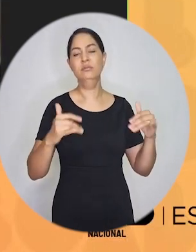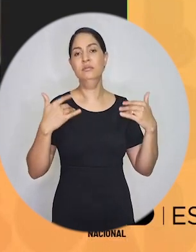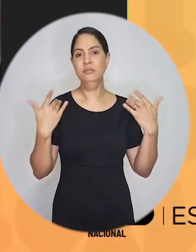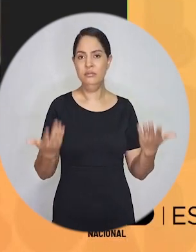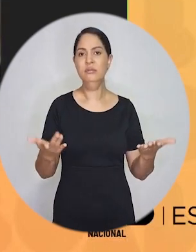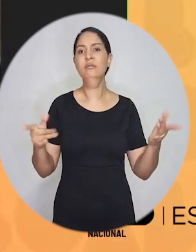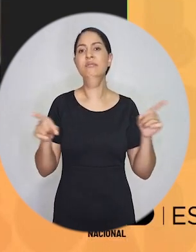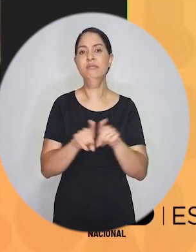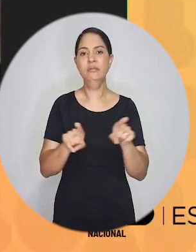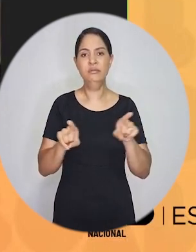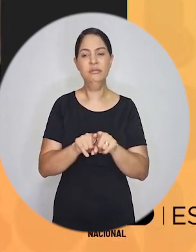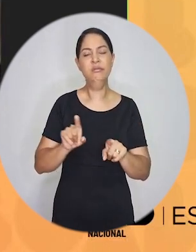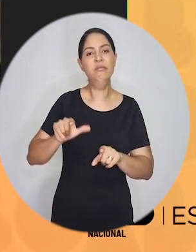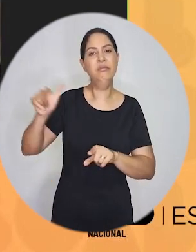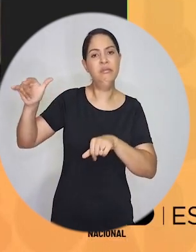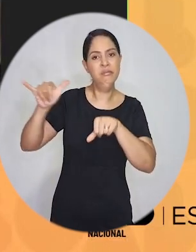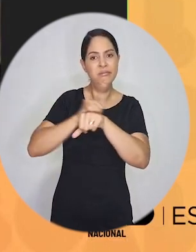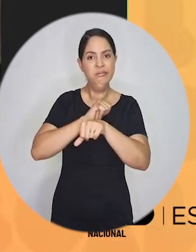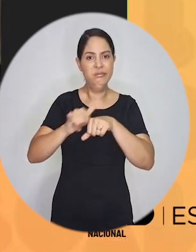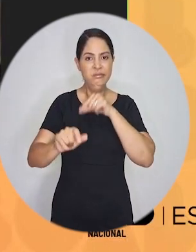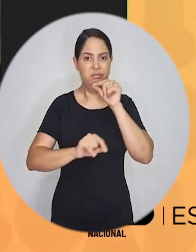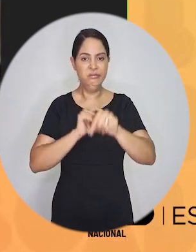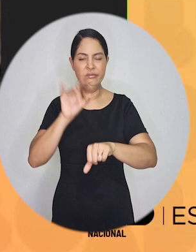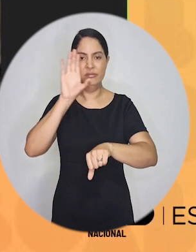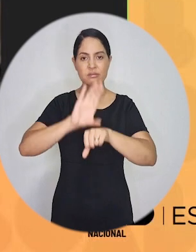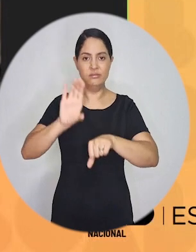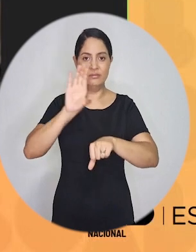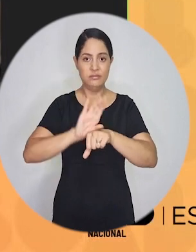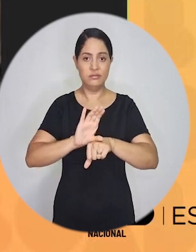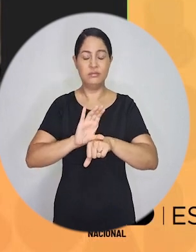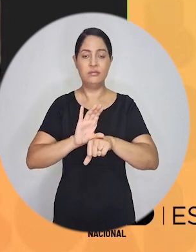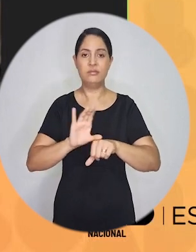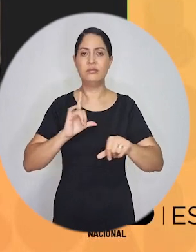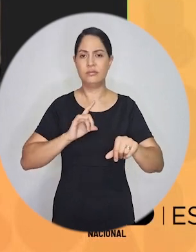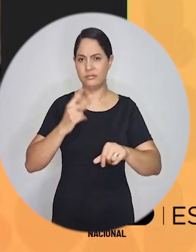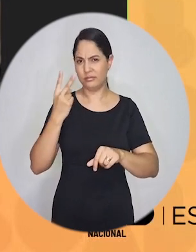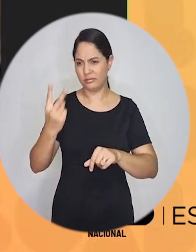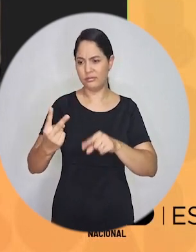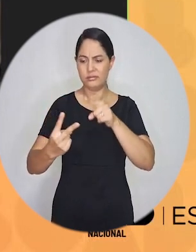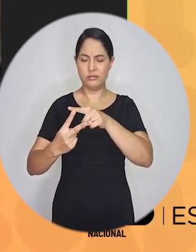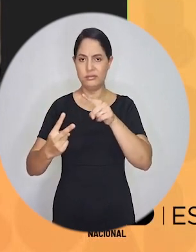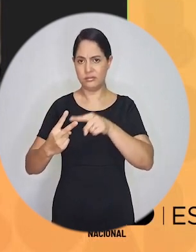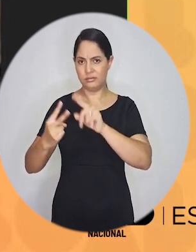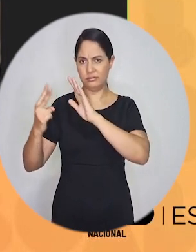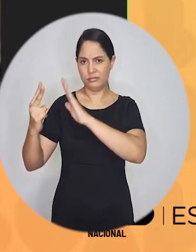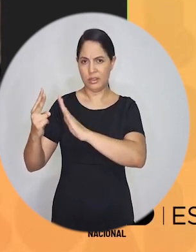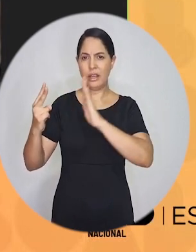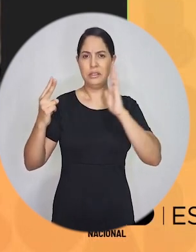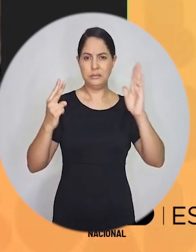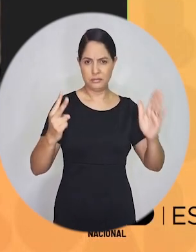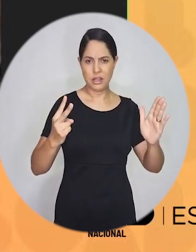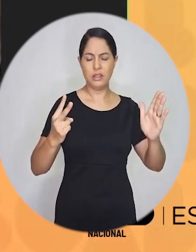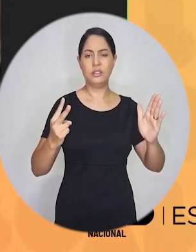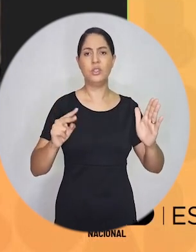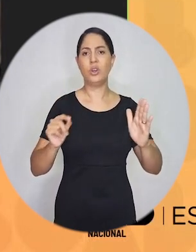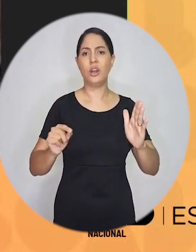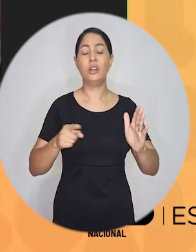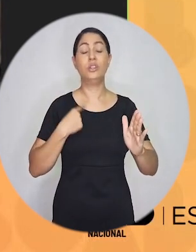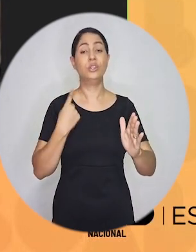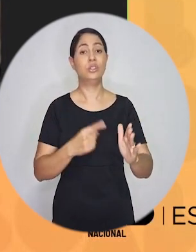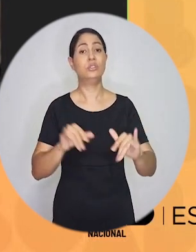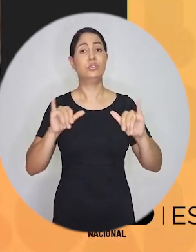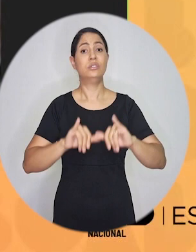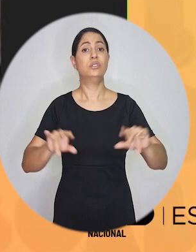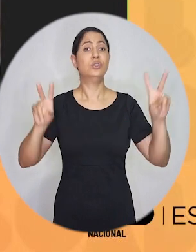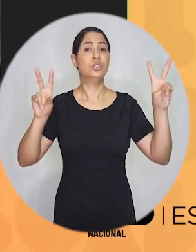desse ato normativo, mas também tem uma outra metade do curso, digamos assim, são duas partes que dialogam entre si, em que a